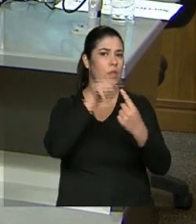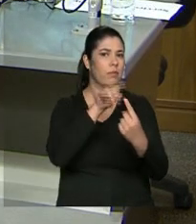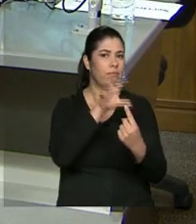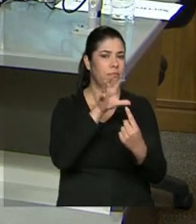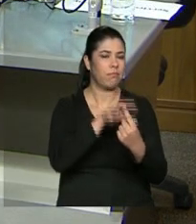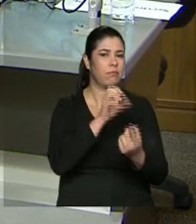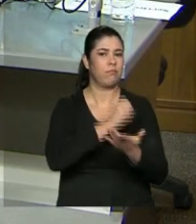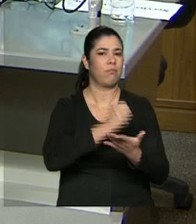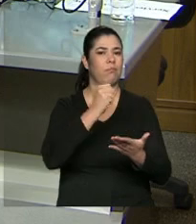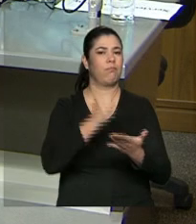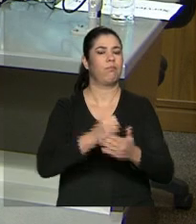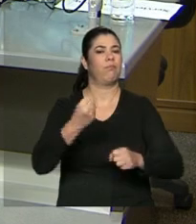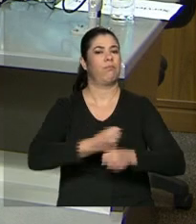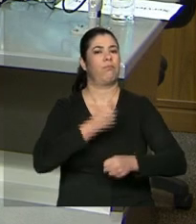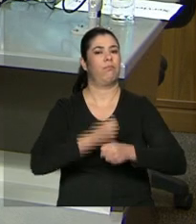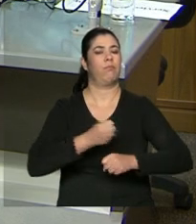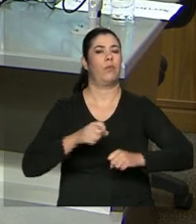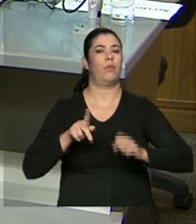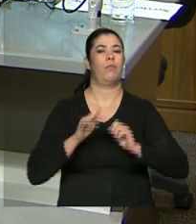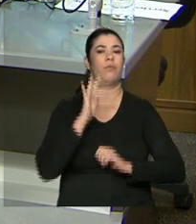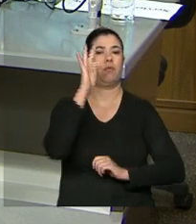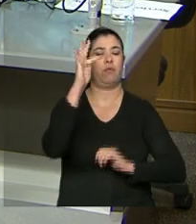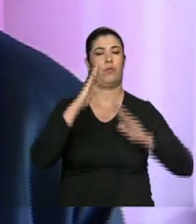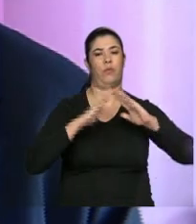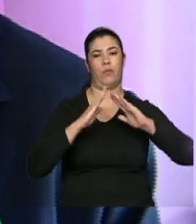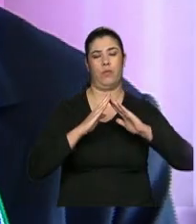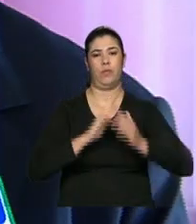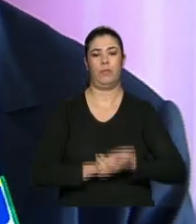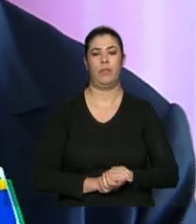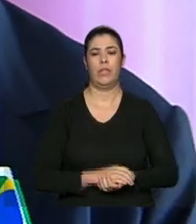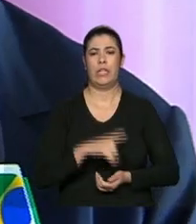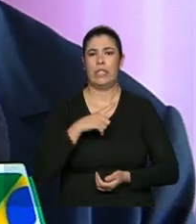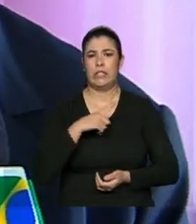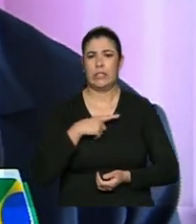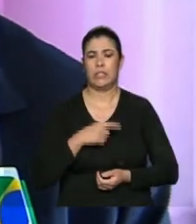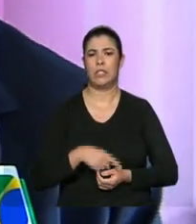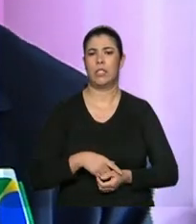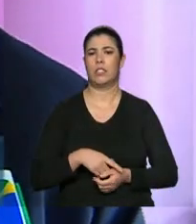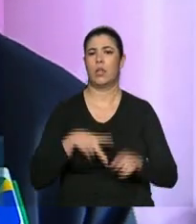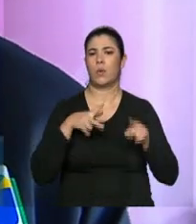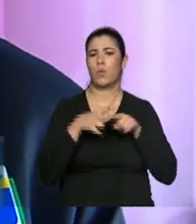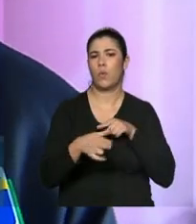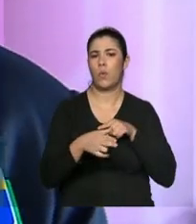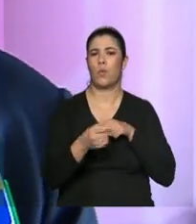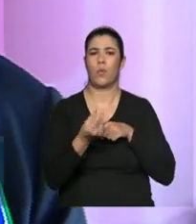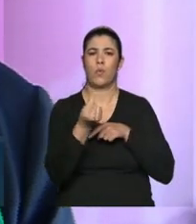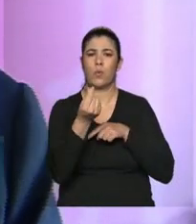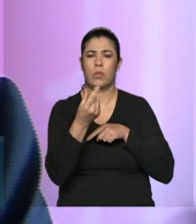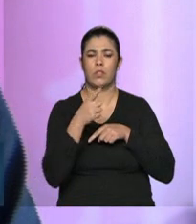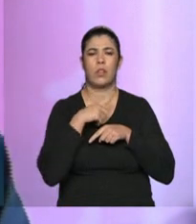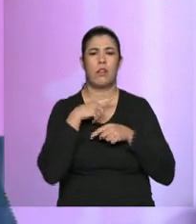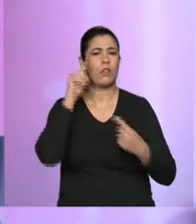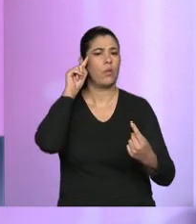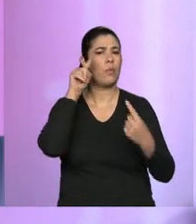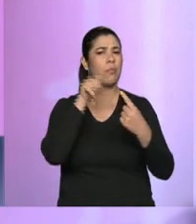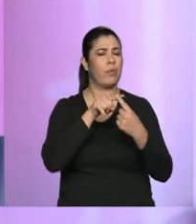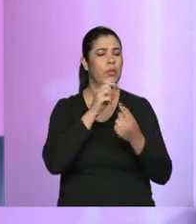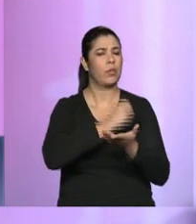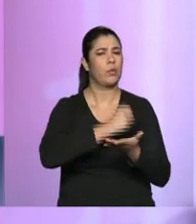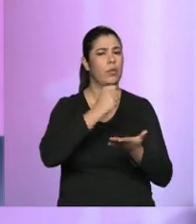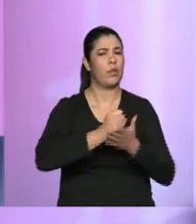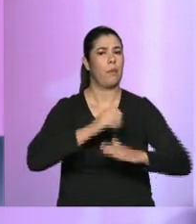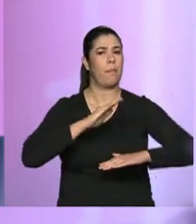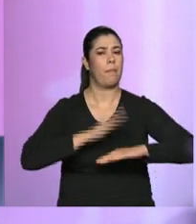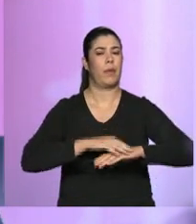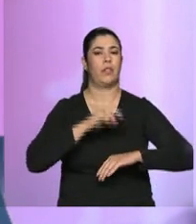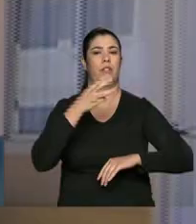de obras para a construção das moradias. Os cortes não afetarão o nosso compromisso, a nossa meta de contratar mais